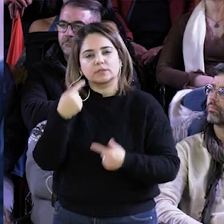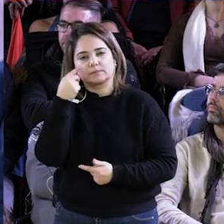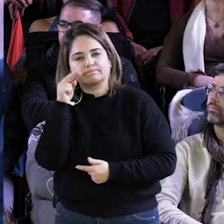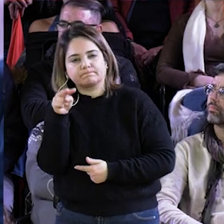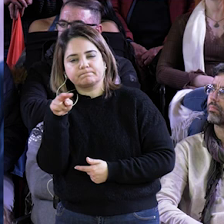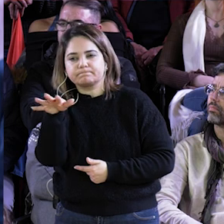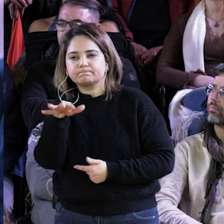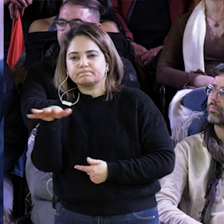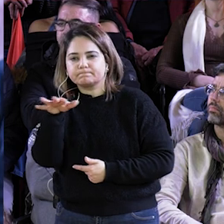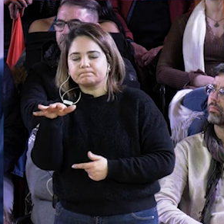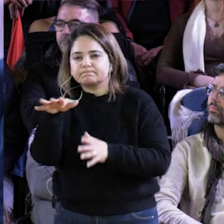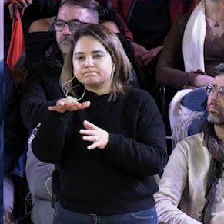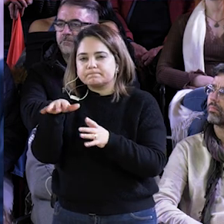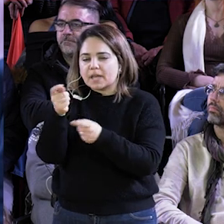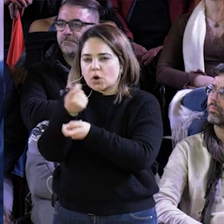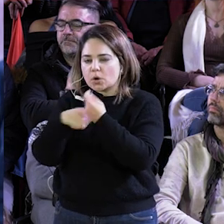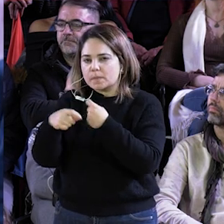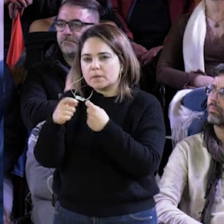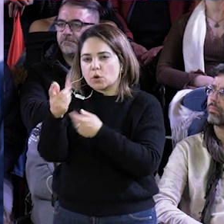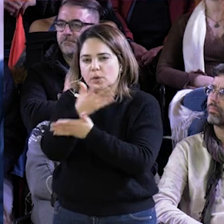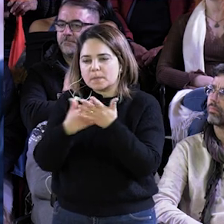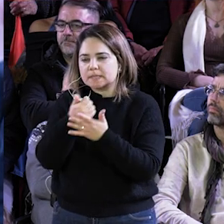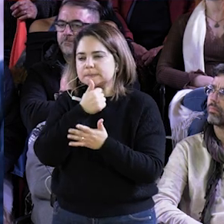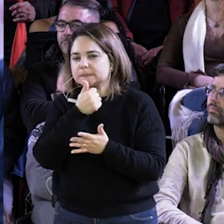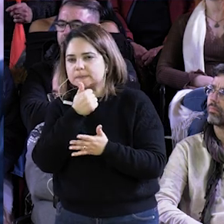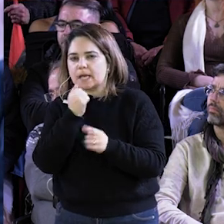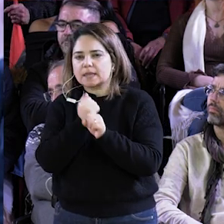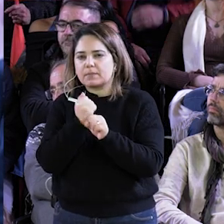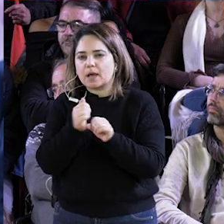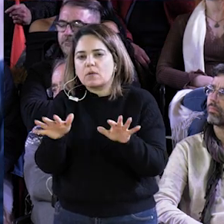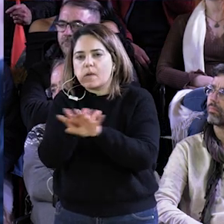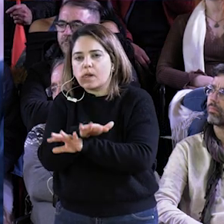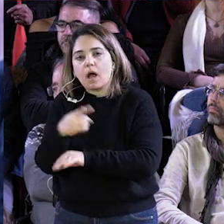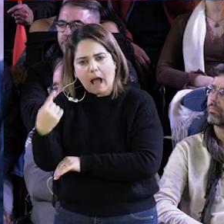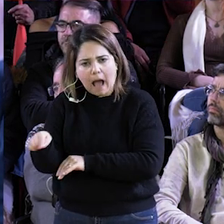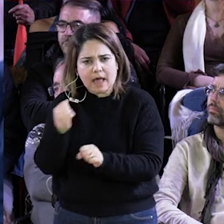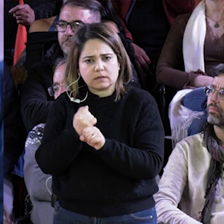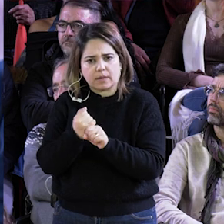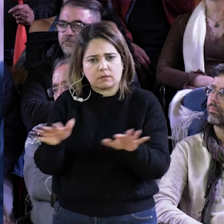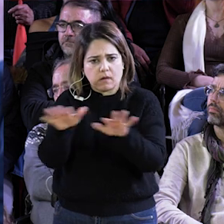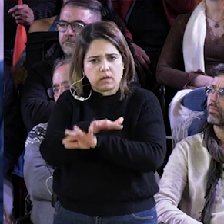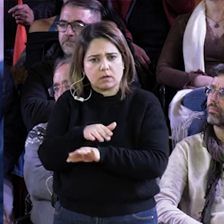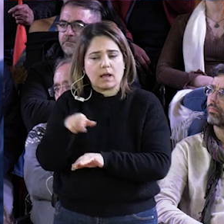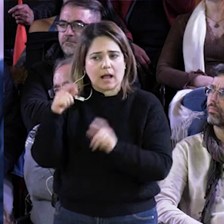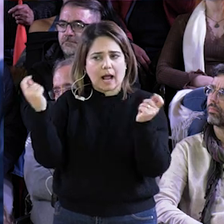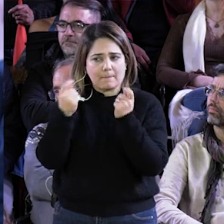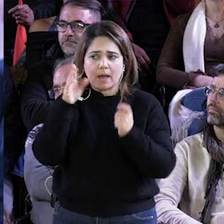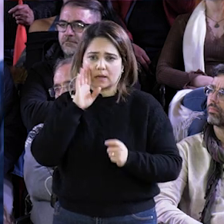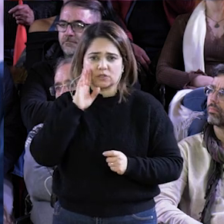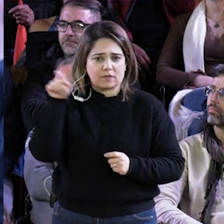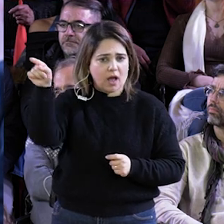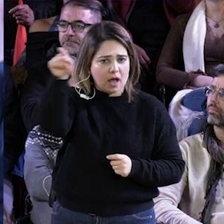para as zonas cinzentas da economia, por falarmos do trabalho invisível. Também há trabalho invisível nas campanhas, já